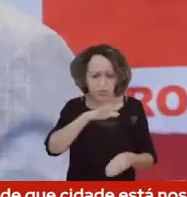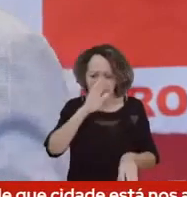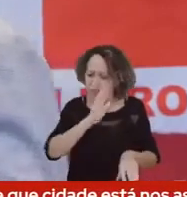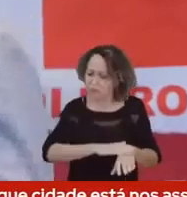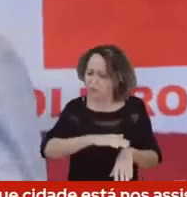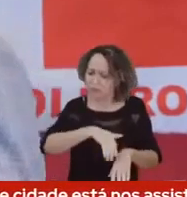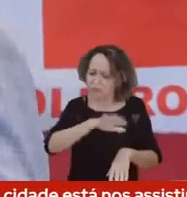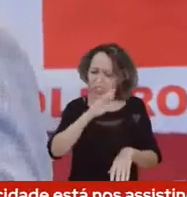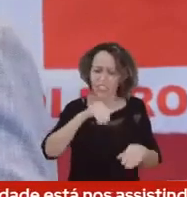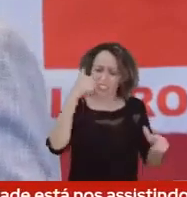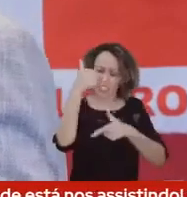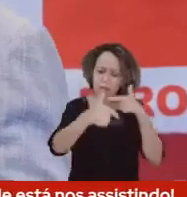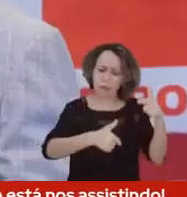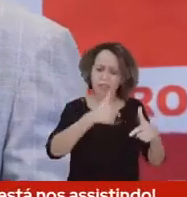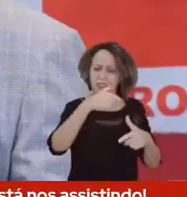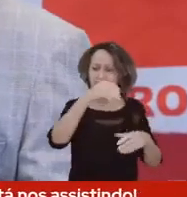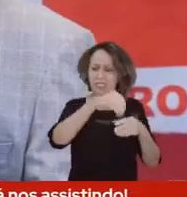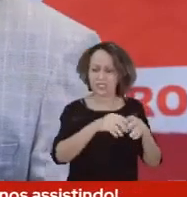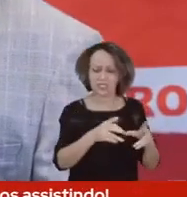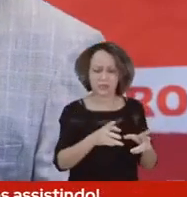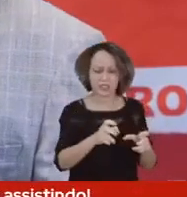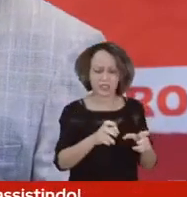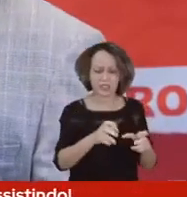a vida para fazer essa Petrobras crescer?